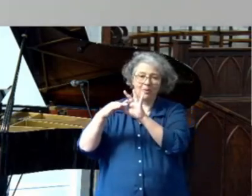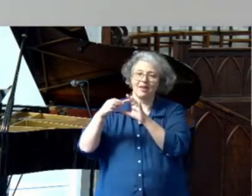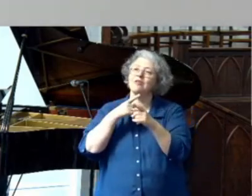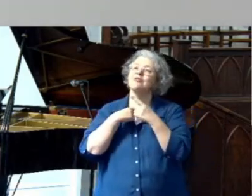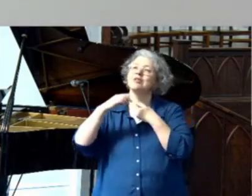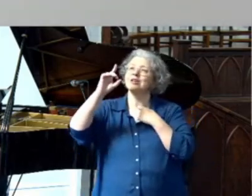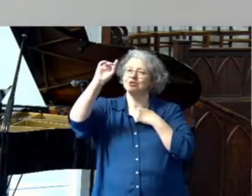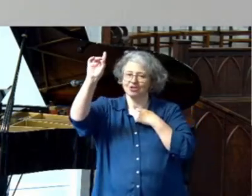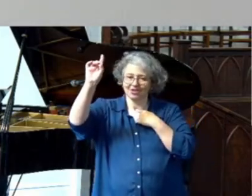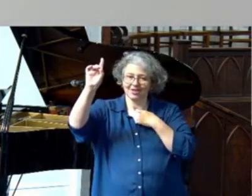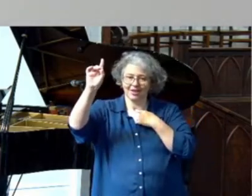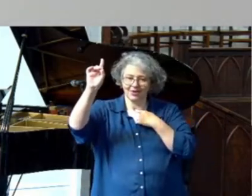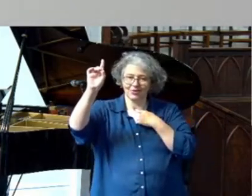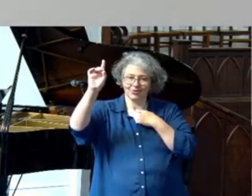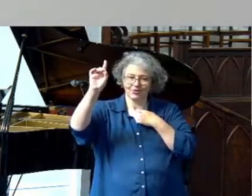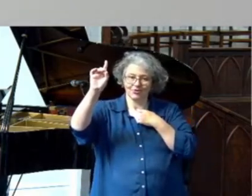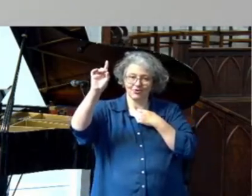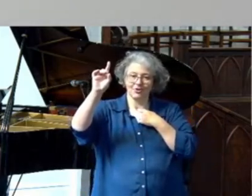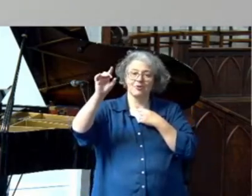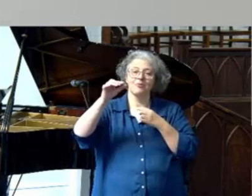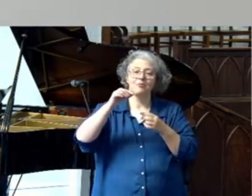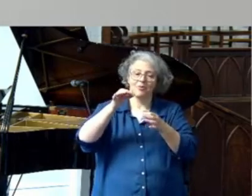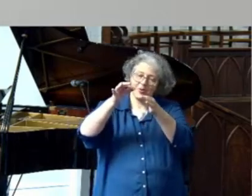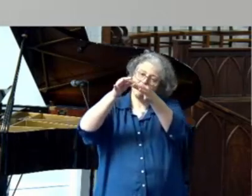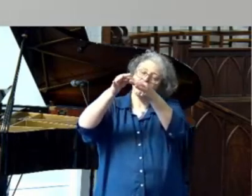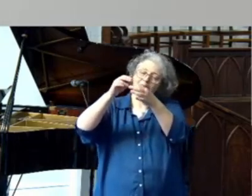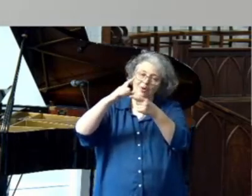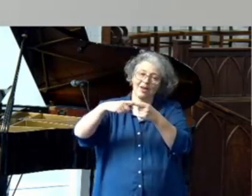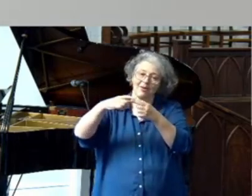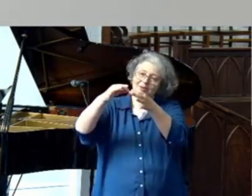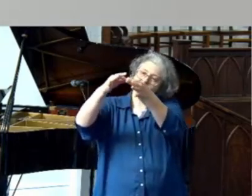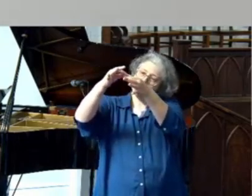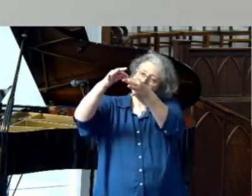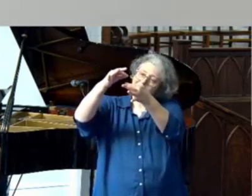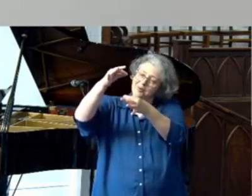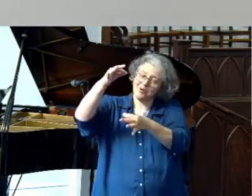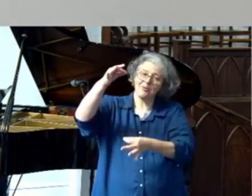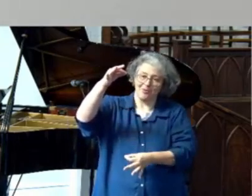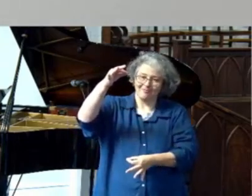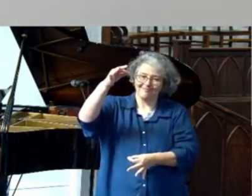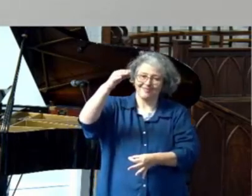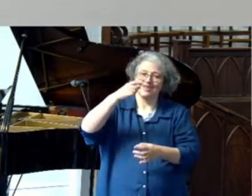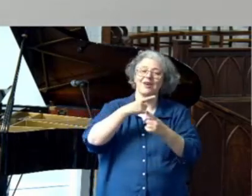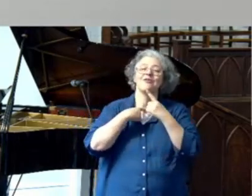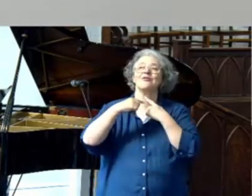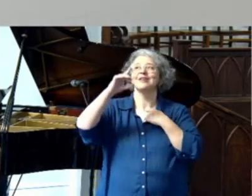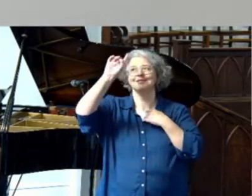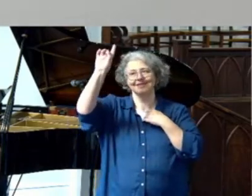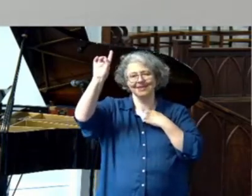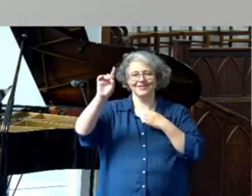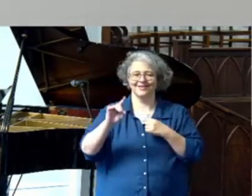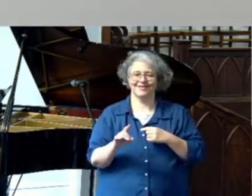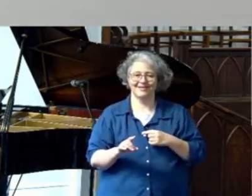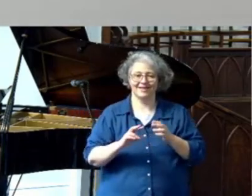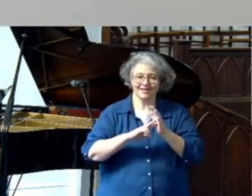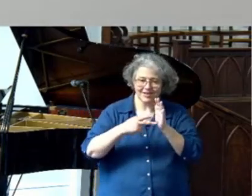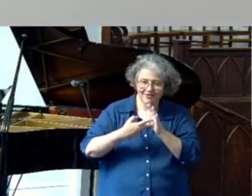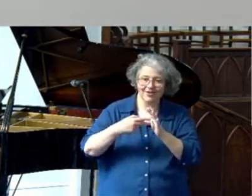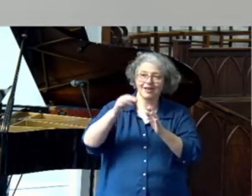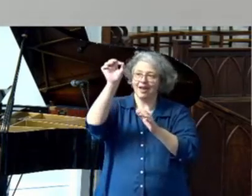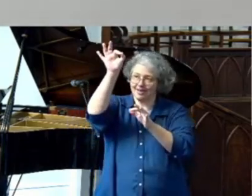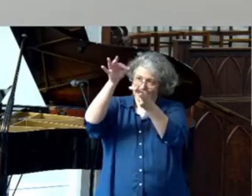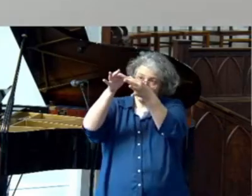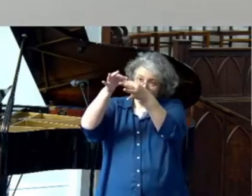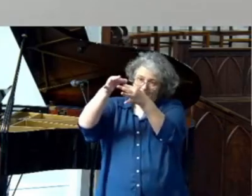prumo. A vontade de Deus é o prumo. Se o prumo estiver colocado na nossa vida, não